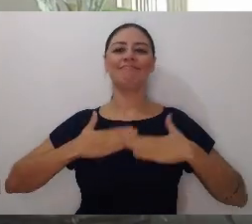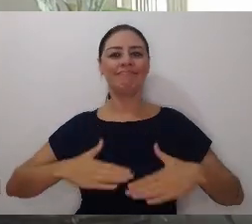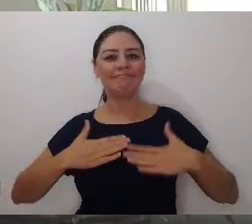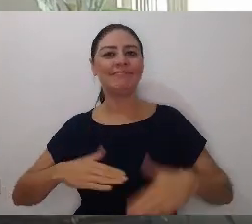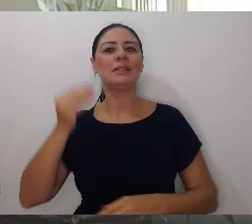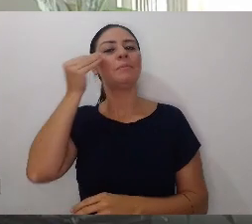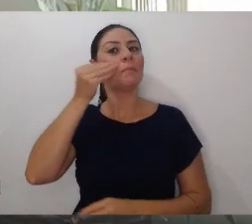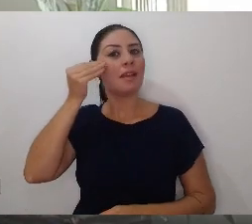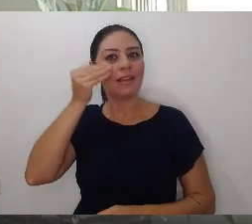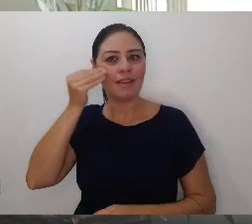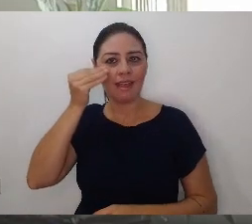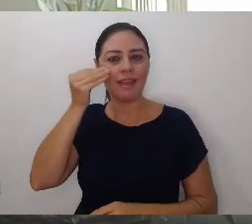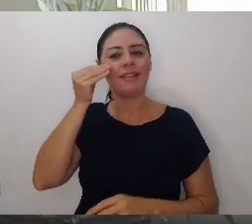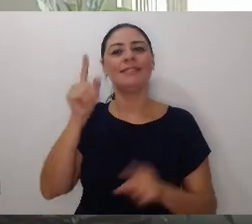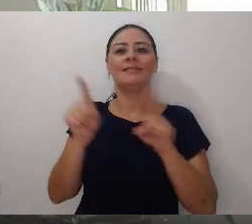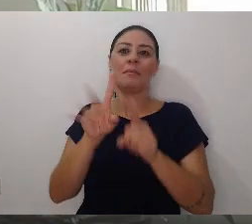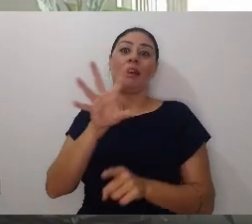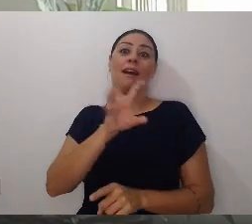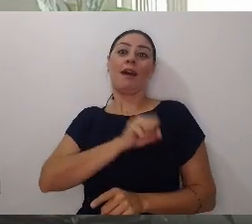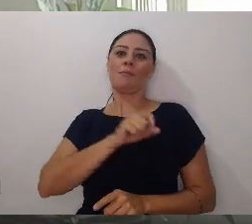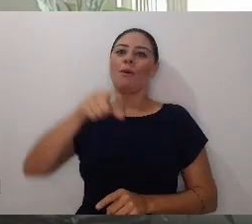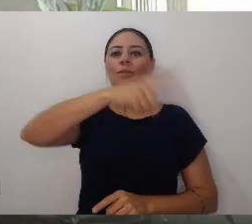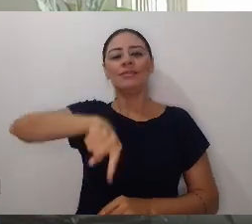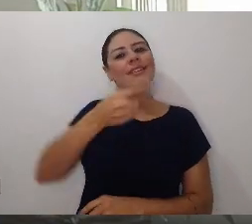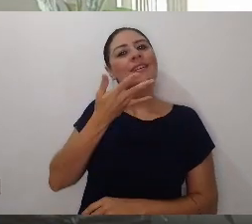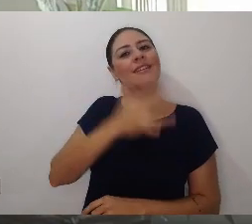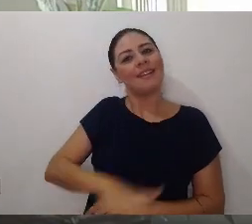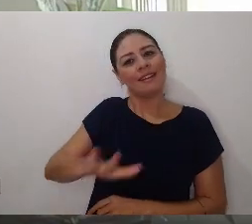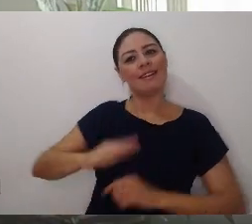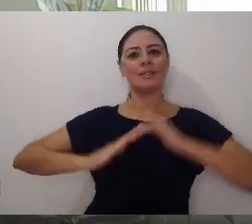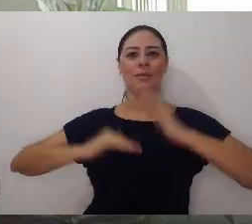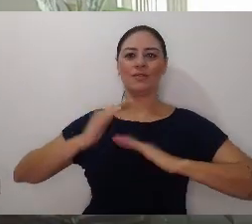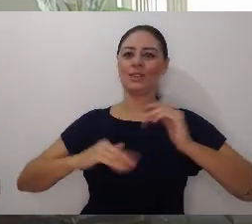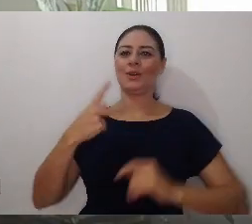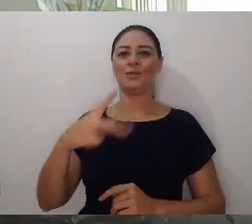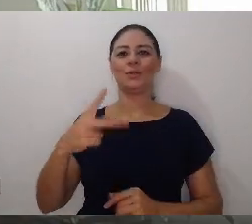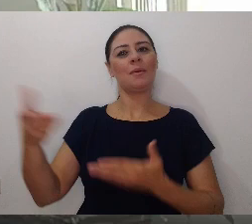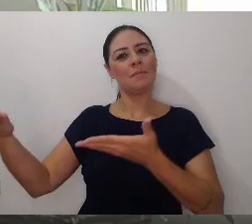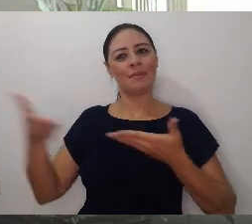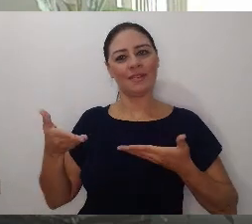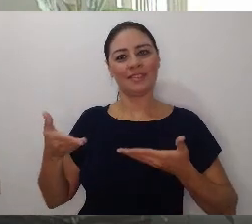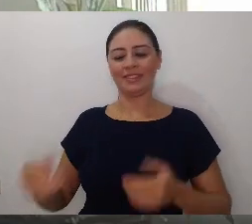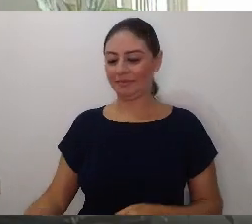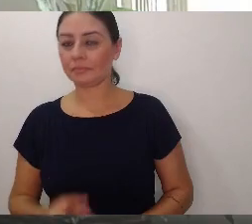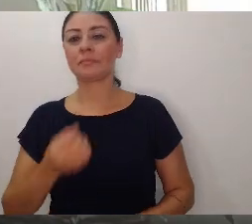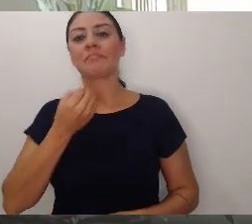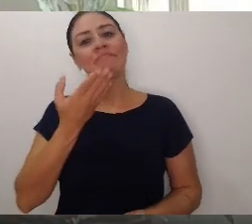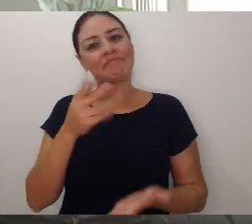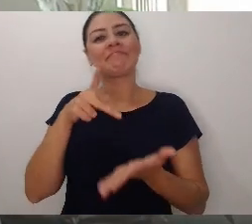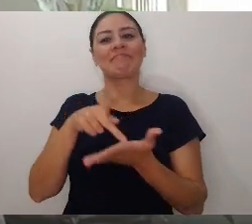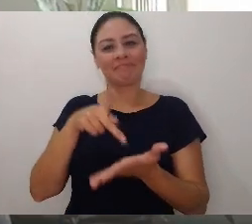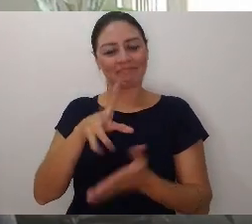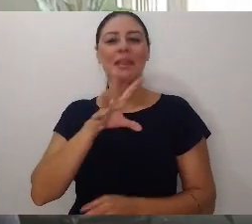fala, com a sua tranquilidade, com a sua experiência, com esse amor que você tem pelas nossas crianças, pela sua profissão. Então,